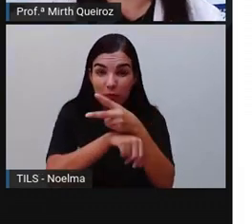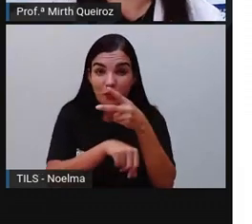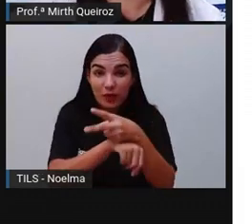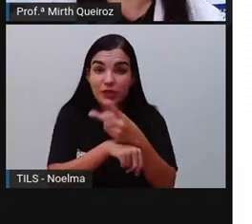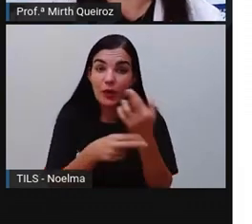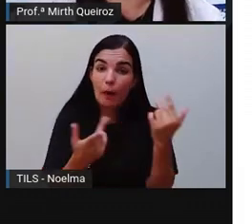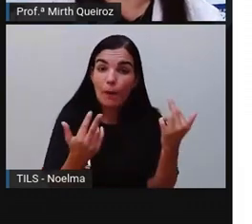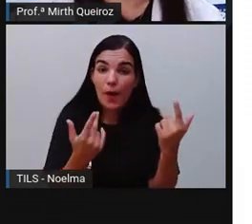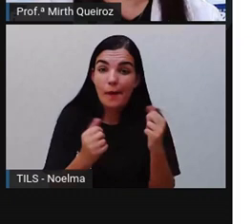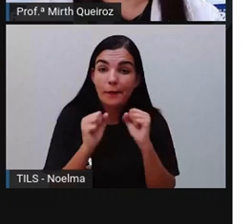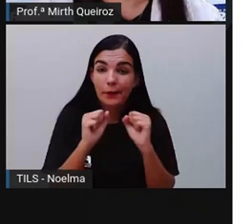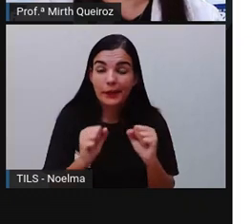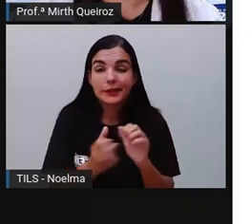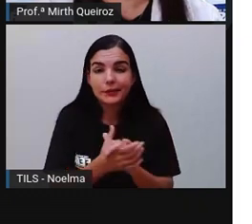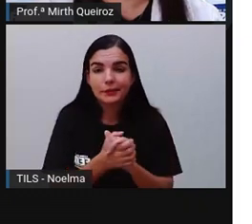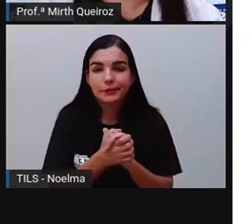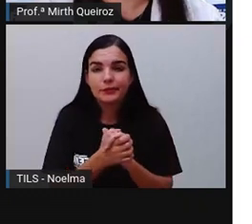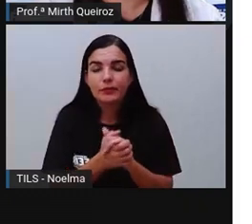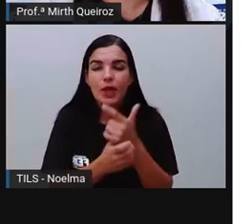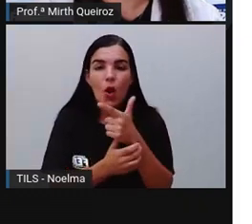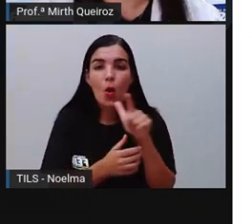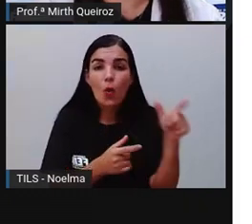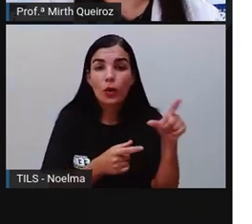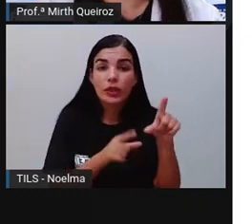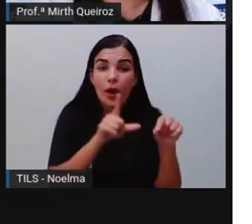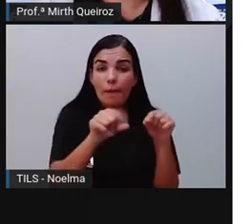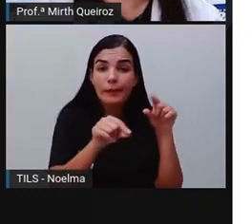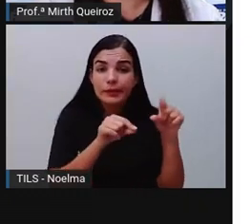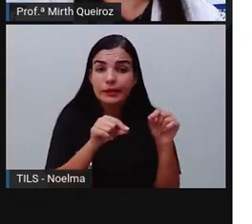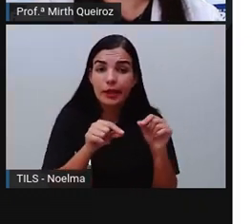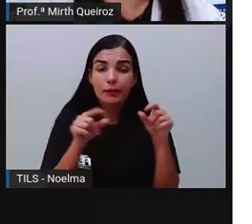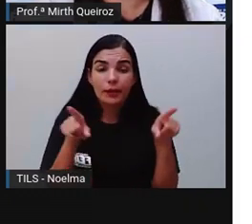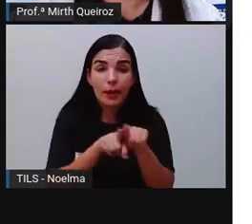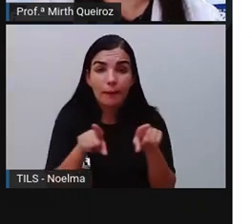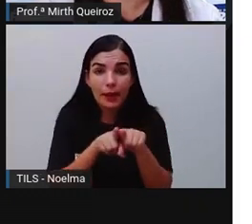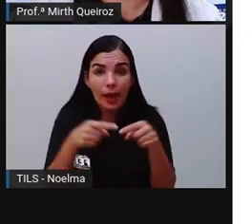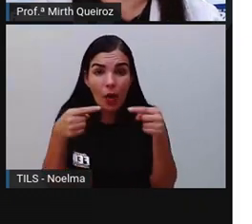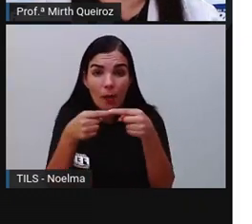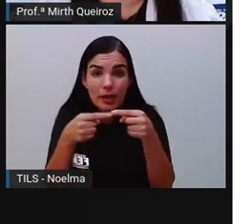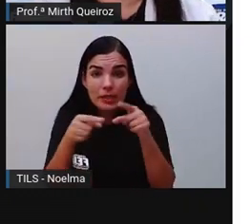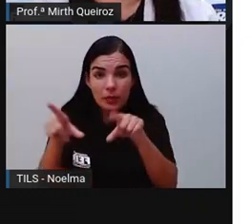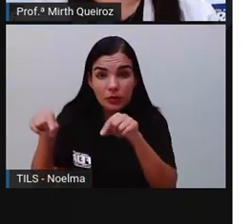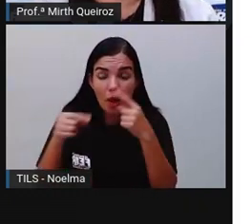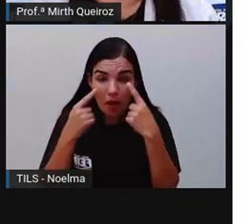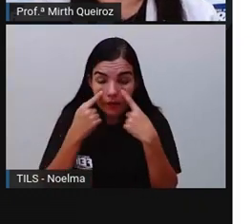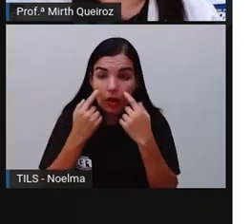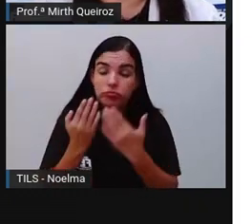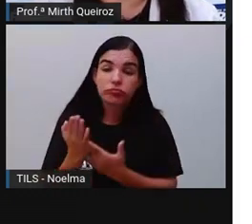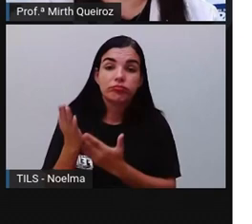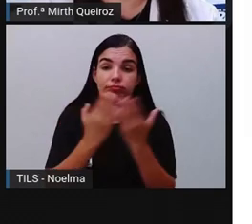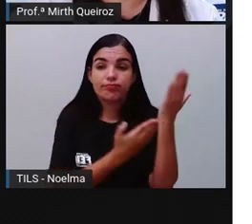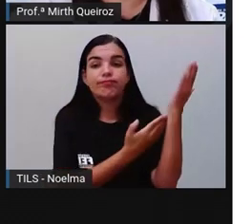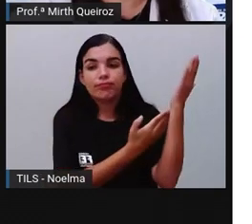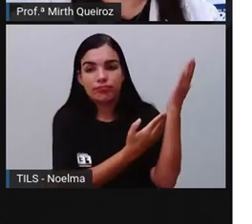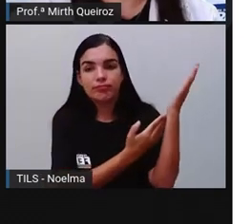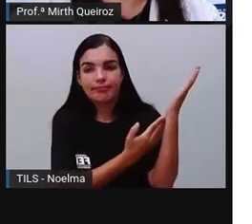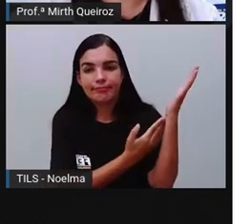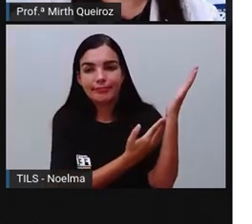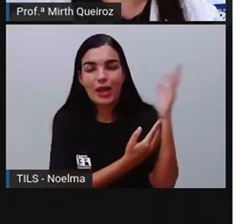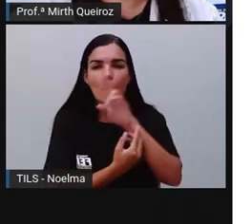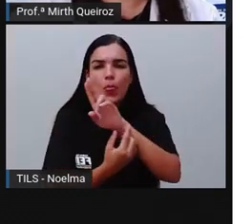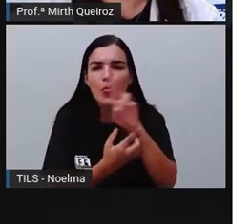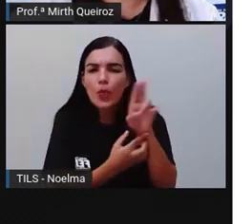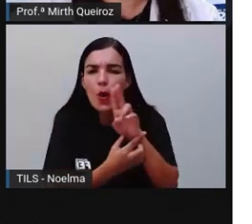no vídeo, certo? Então, outra opção para determinar as combinações possíveis seria esse diagrama, onde a gente vai colocar